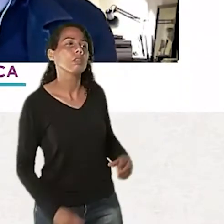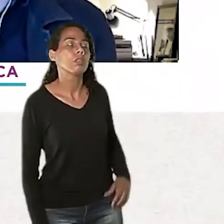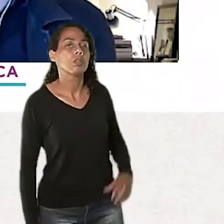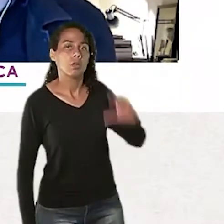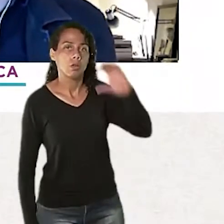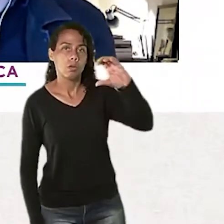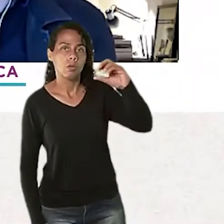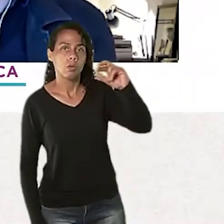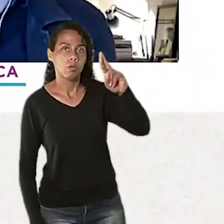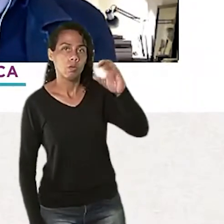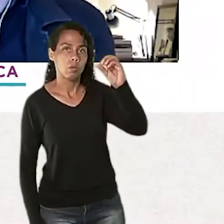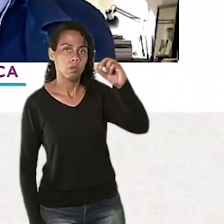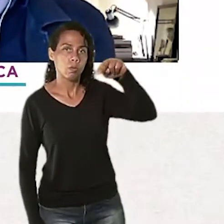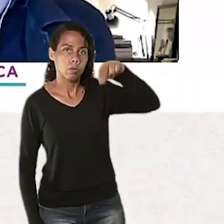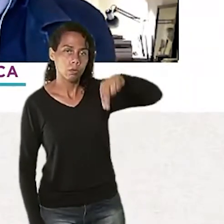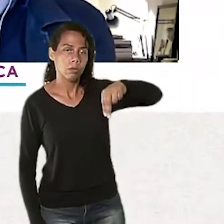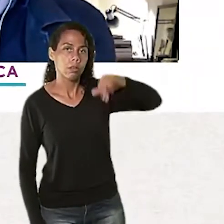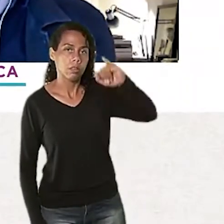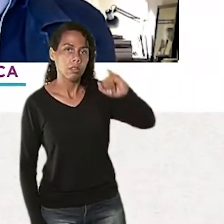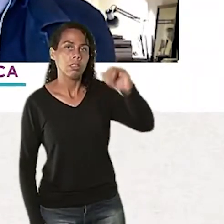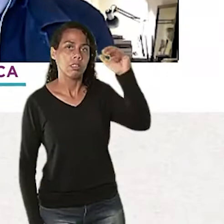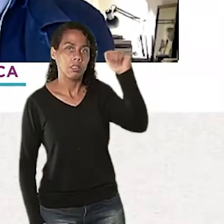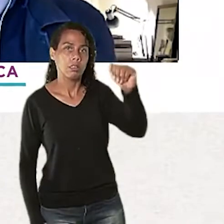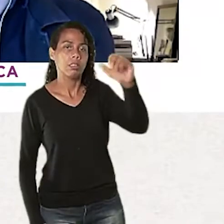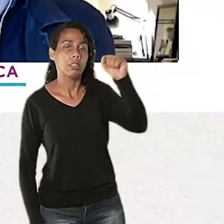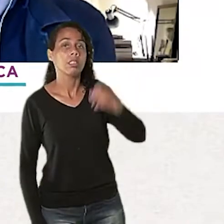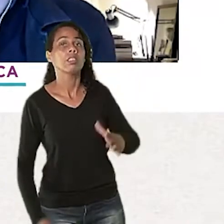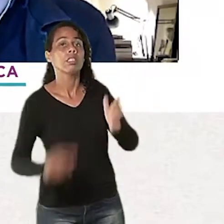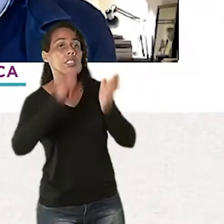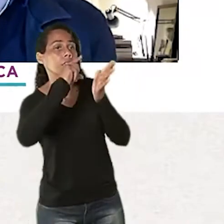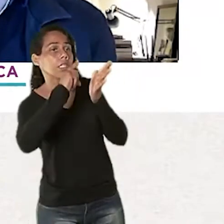um artigo que parece ser crônica, mas é opinião?